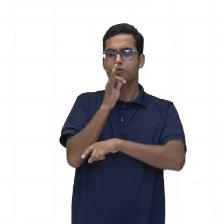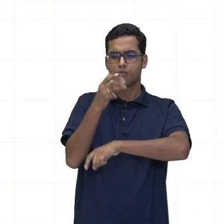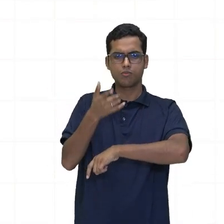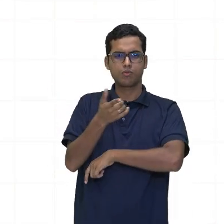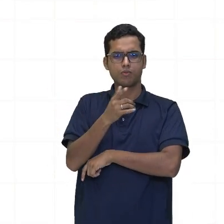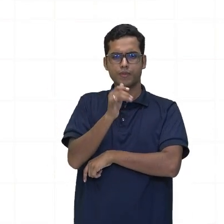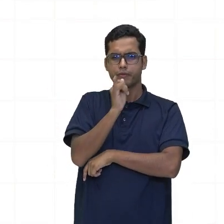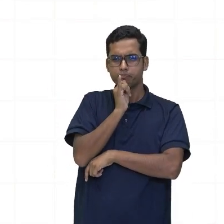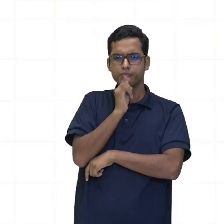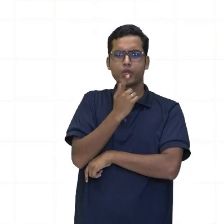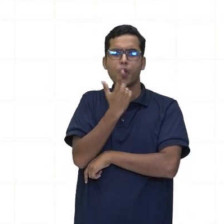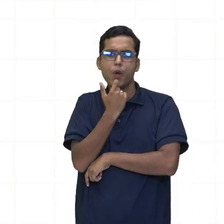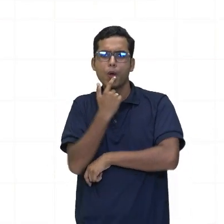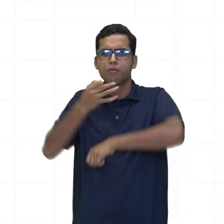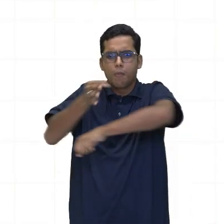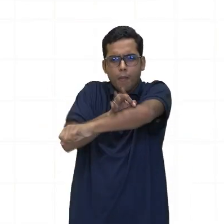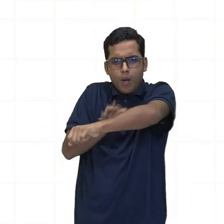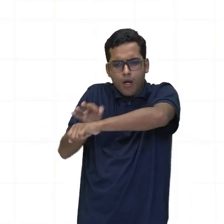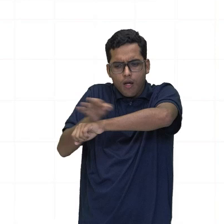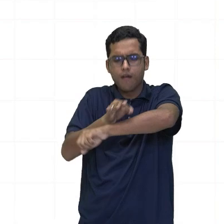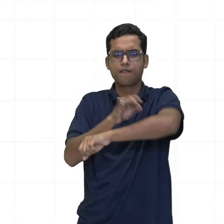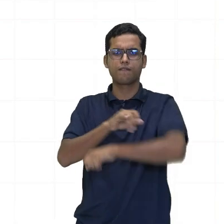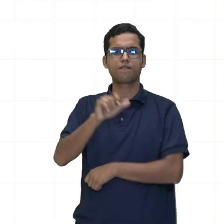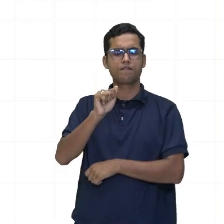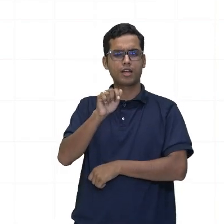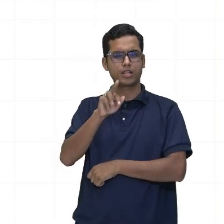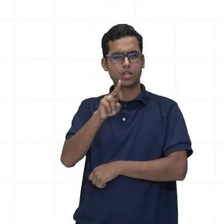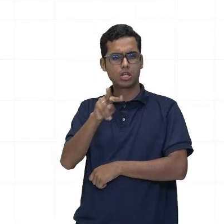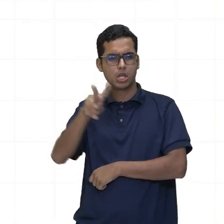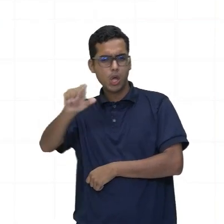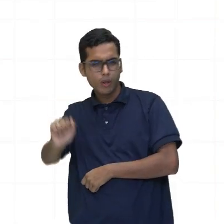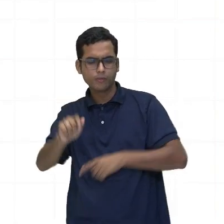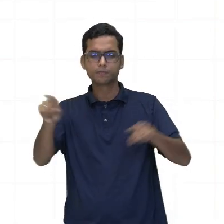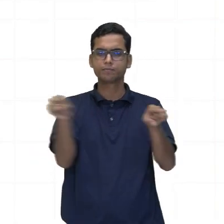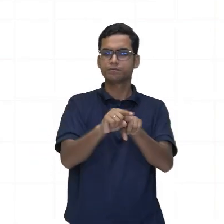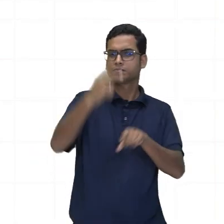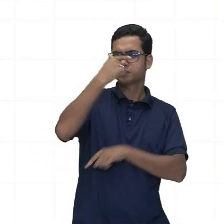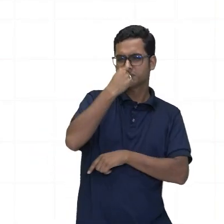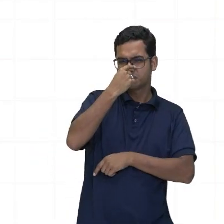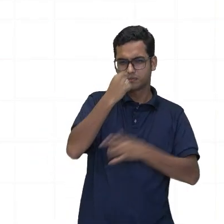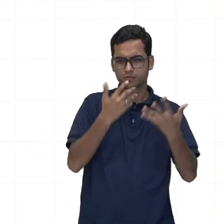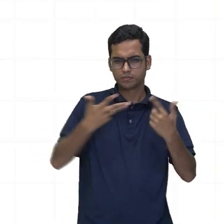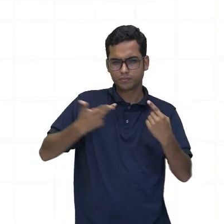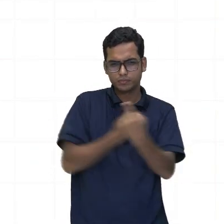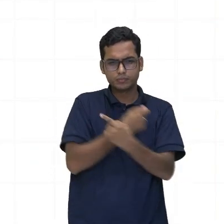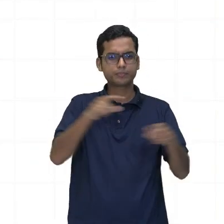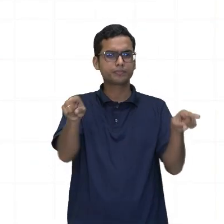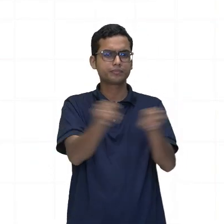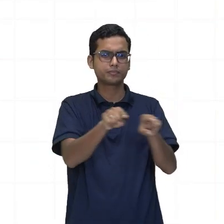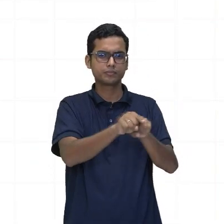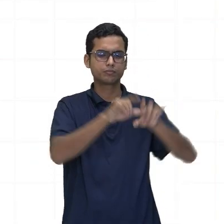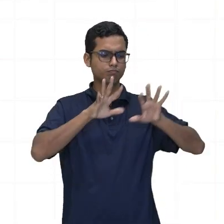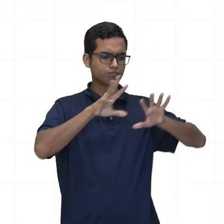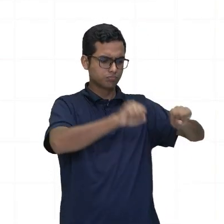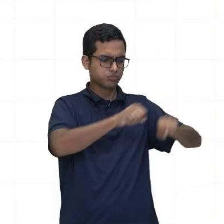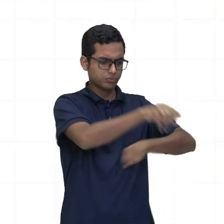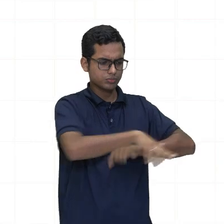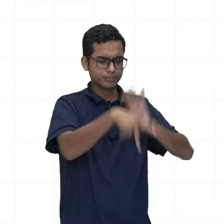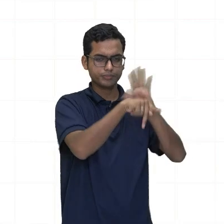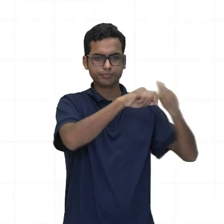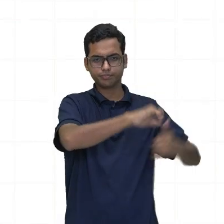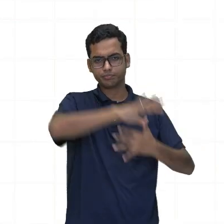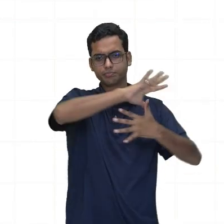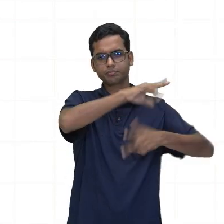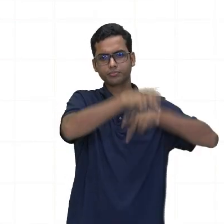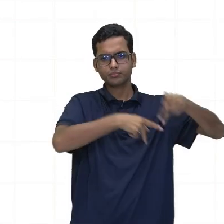à conquista, ou melhor, a tomada de posse das terras que eram dos povos pré-colombianos. Há também